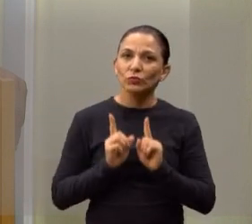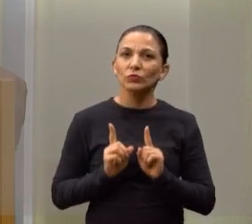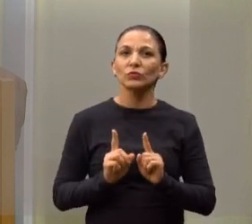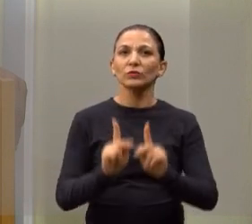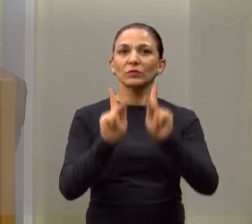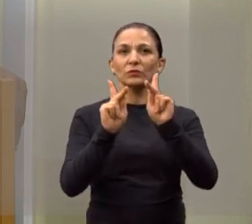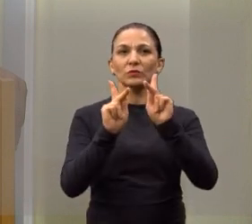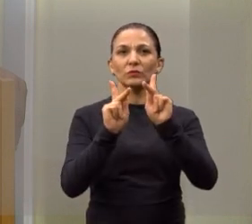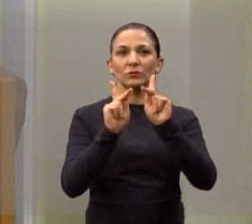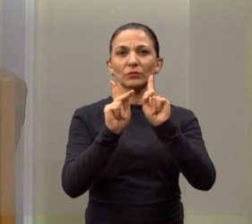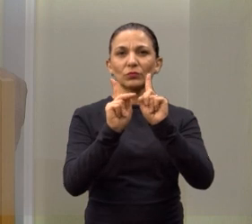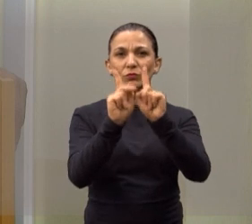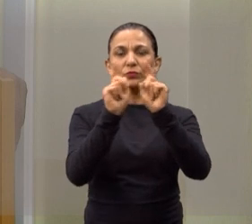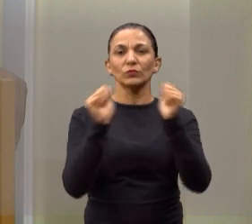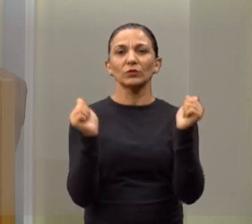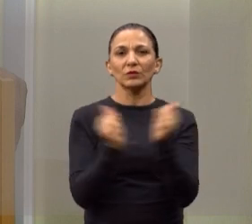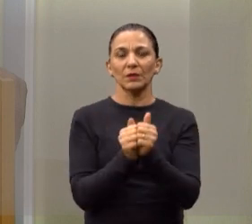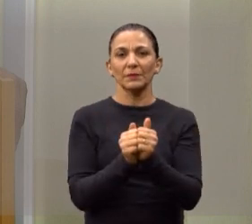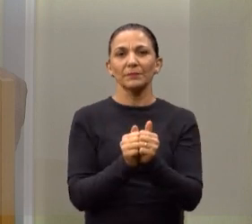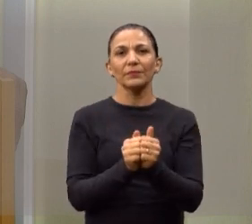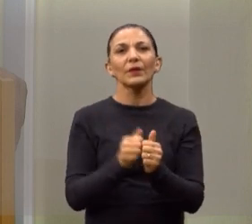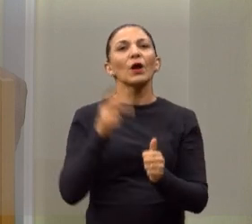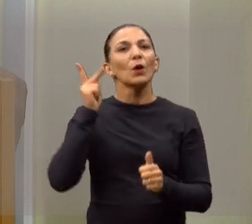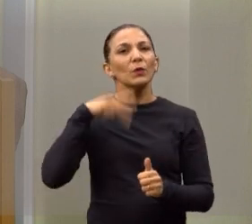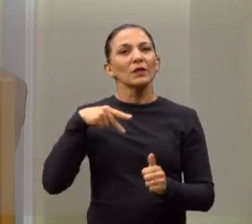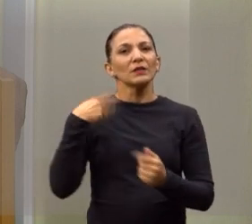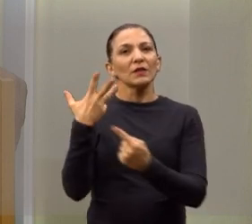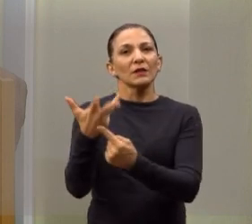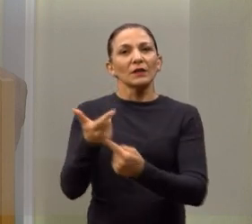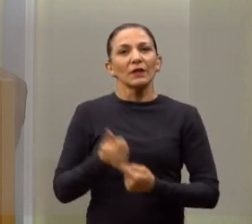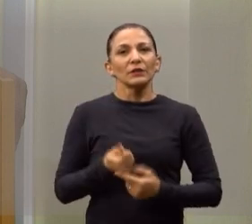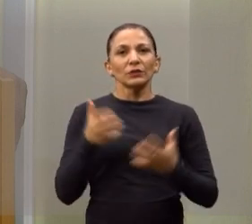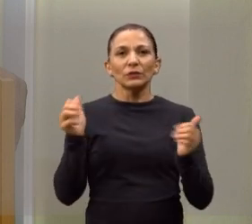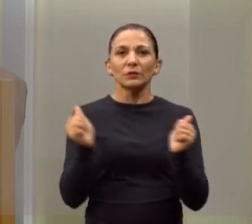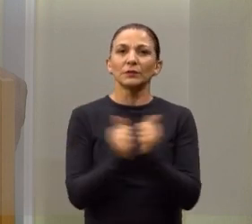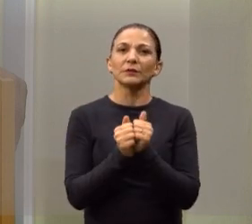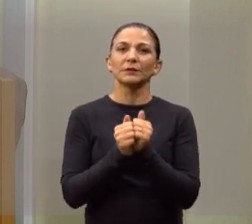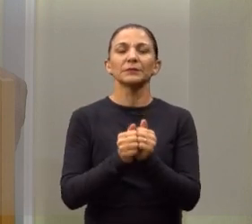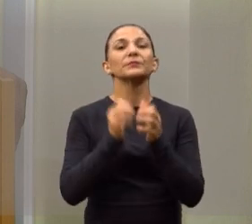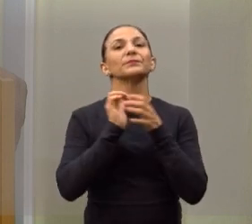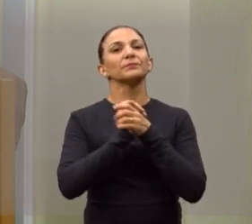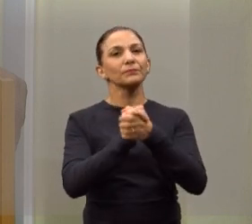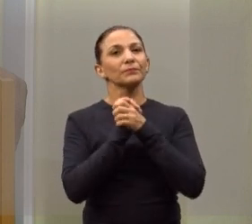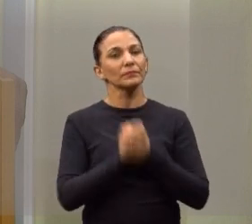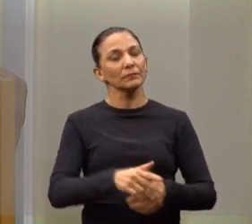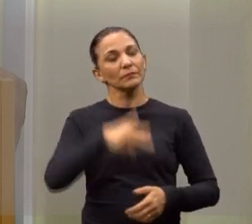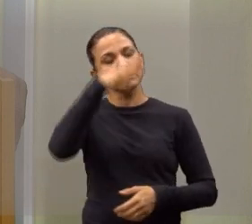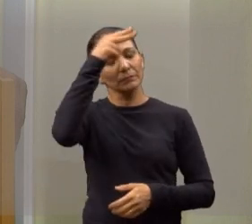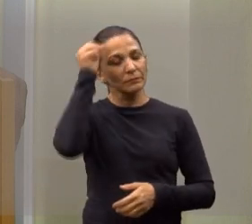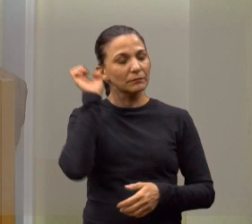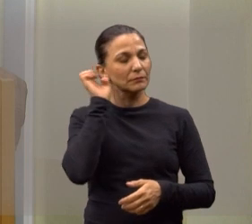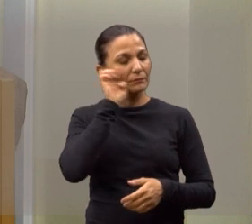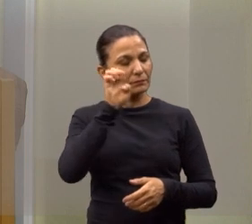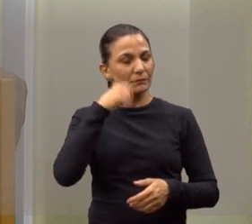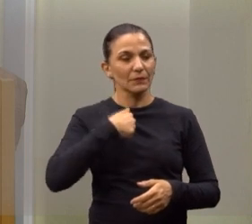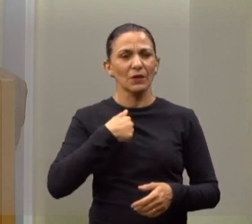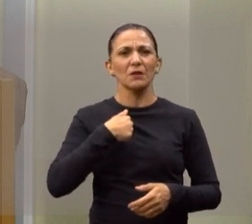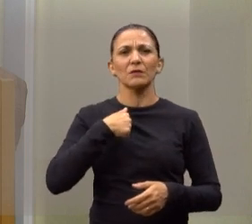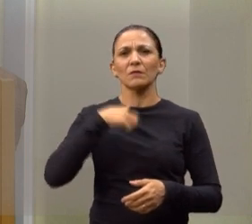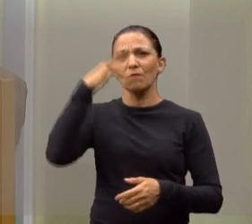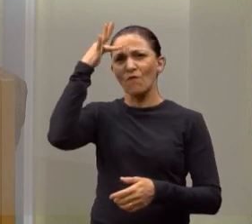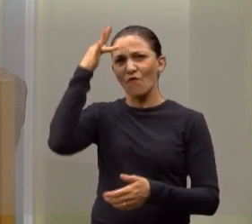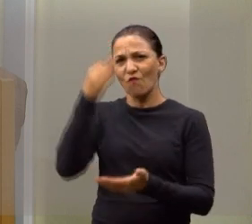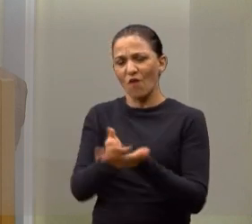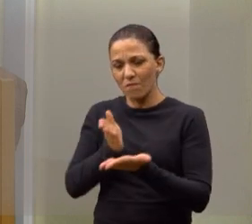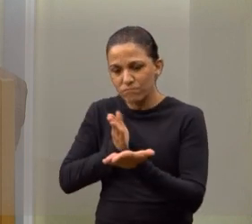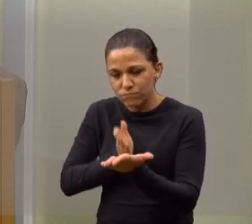isso daí política é a arte de juntar Parabéns Edinho Parabéns Edinho sou sou fiel